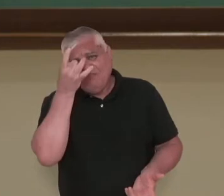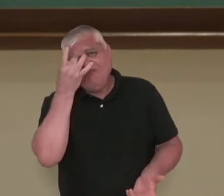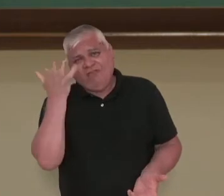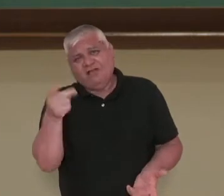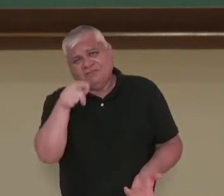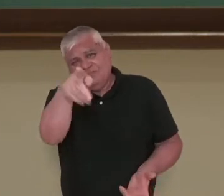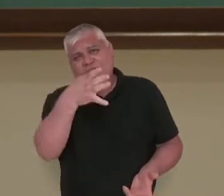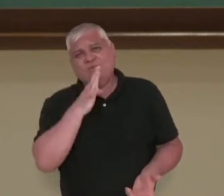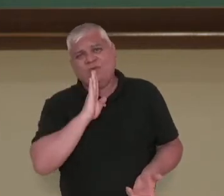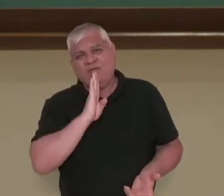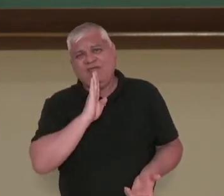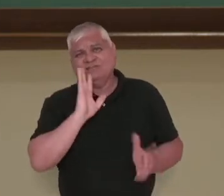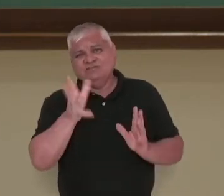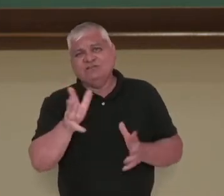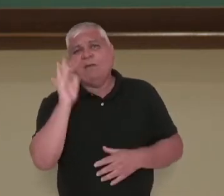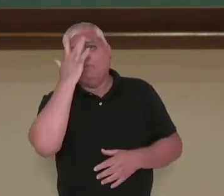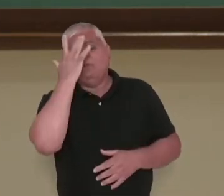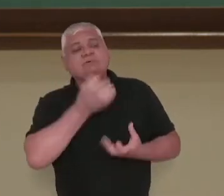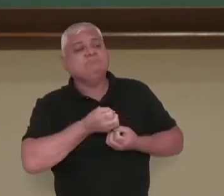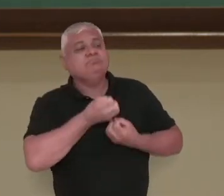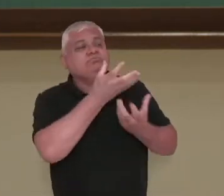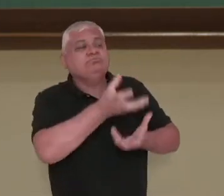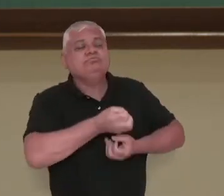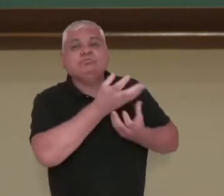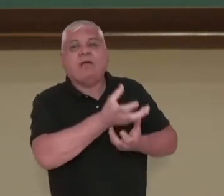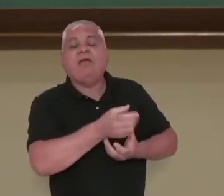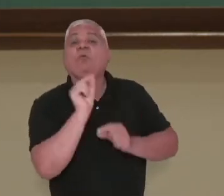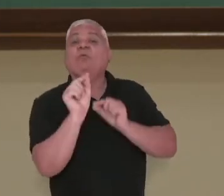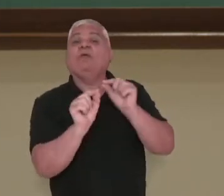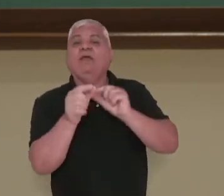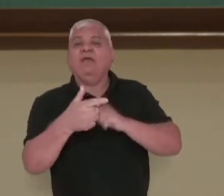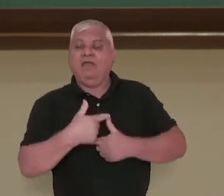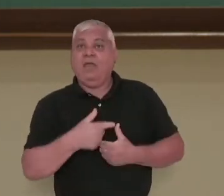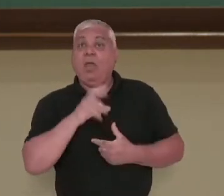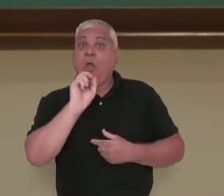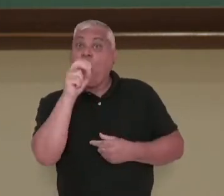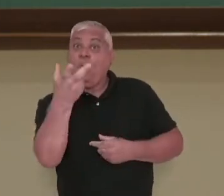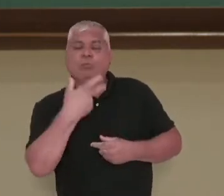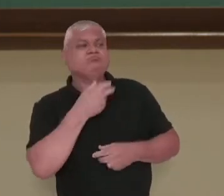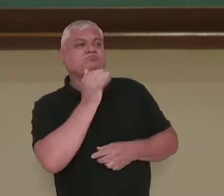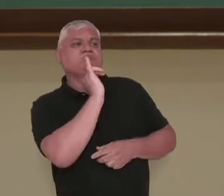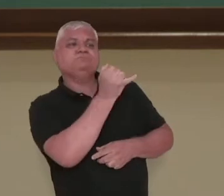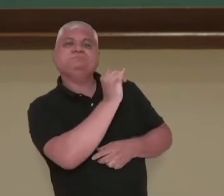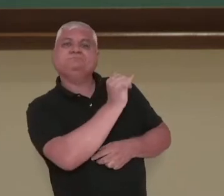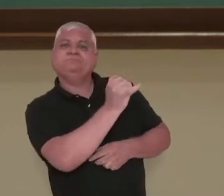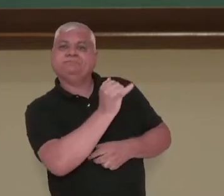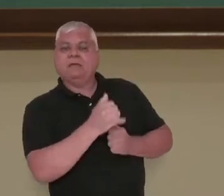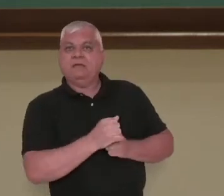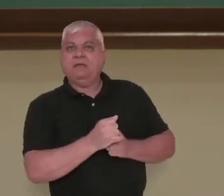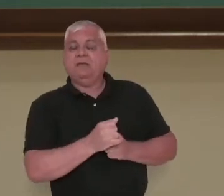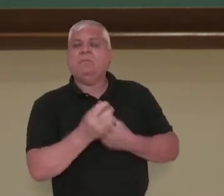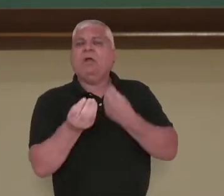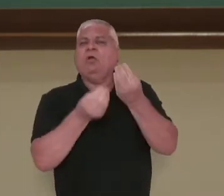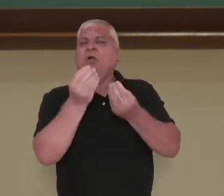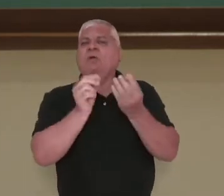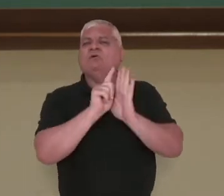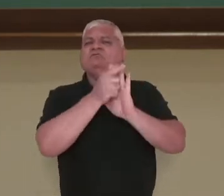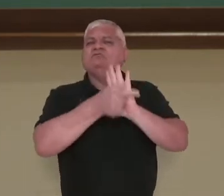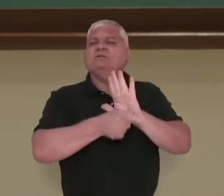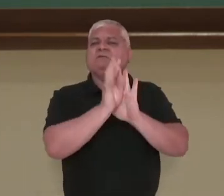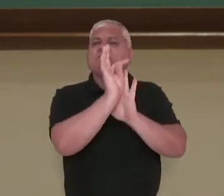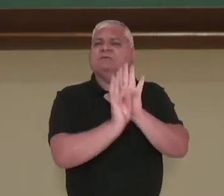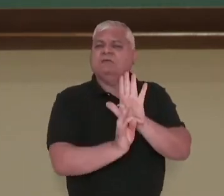não estejam familiarizados. E vocês vão ver o depoimento enquanto gênero discursivo textual. Ele vai apresentar